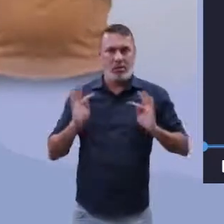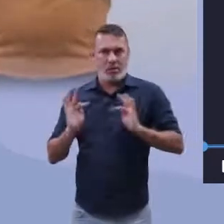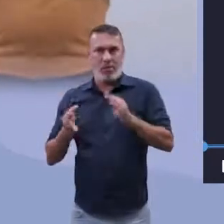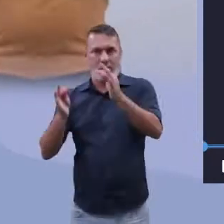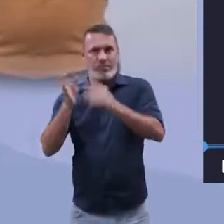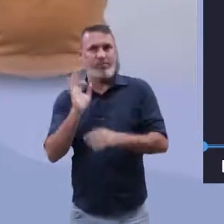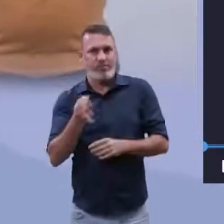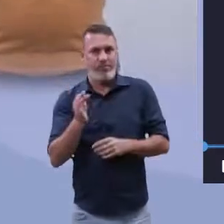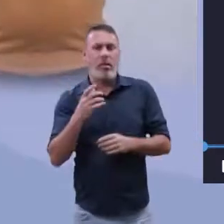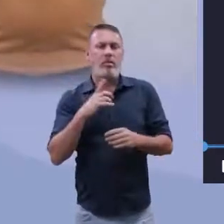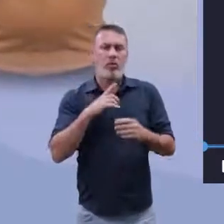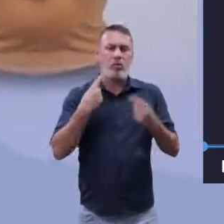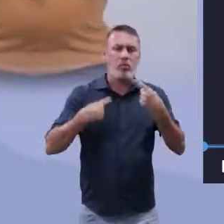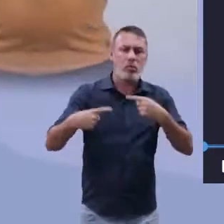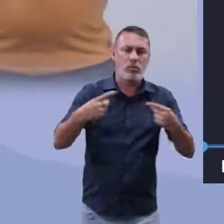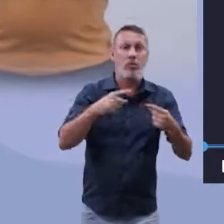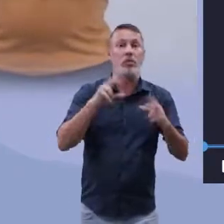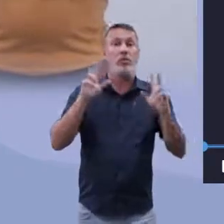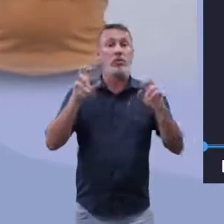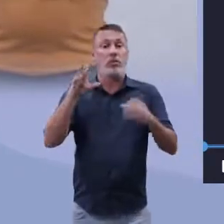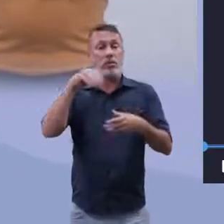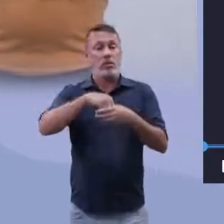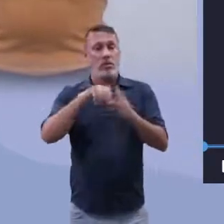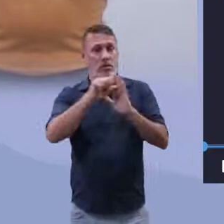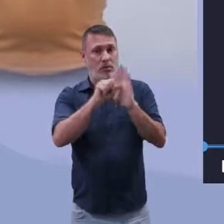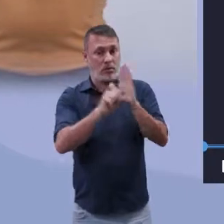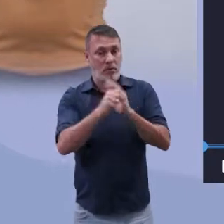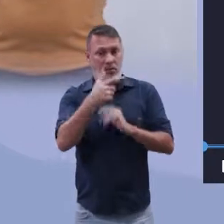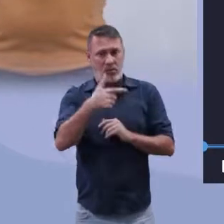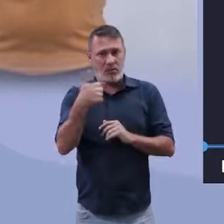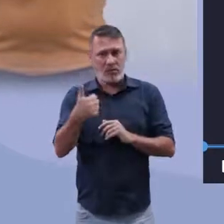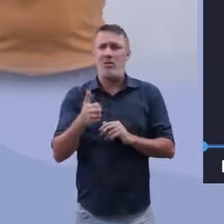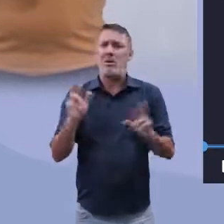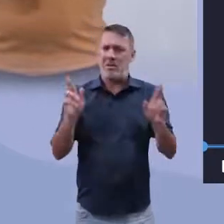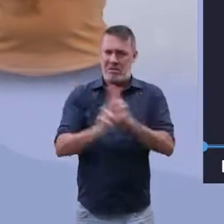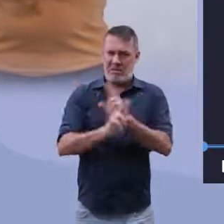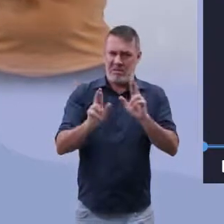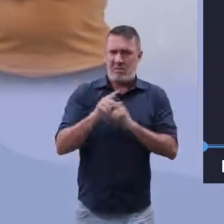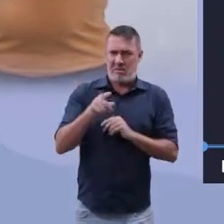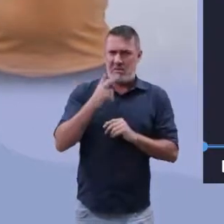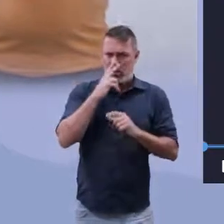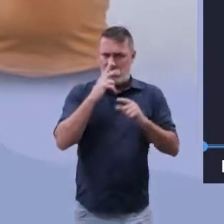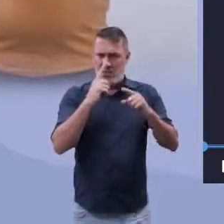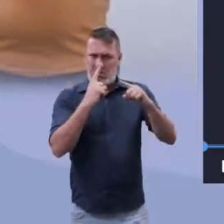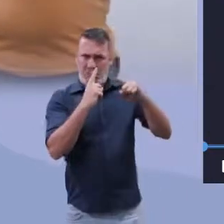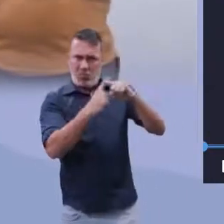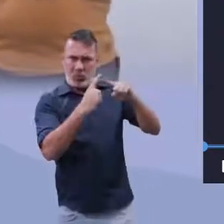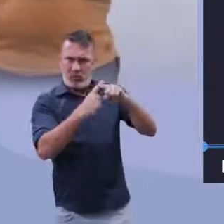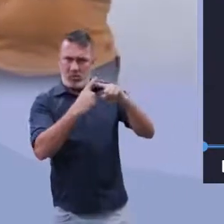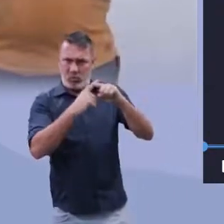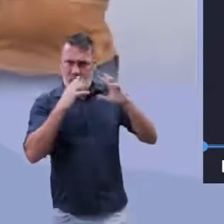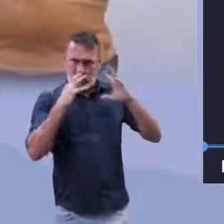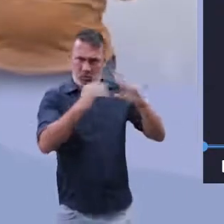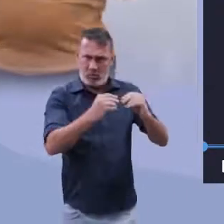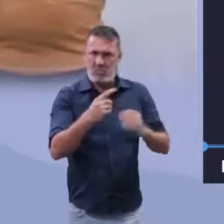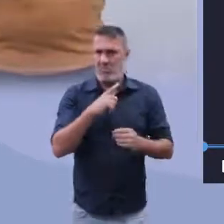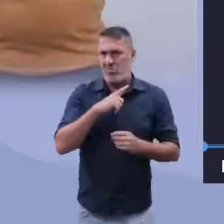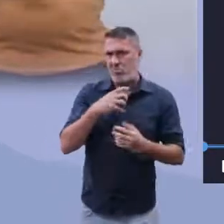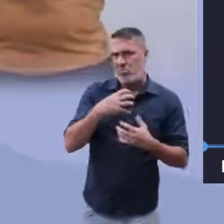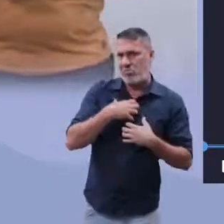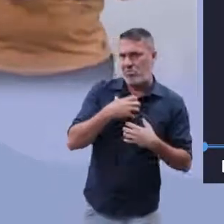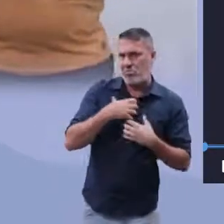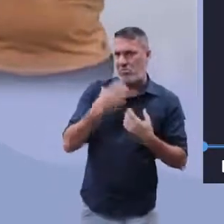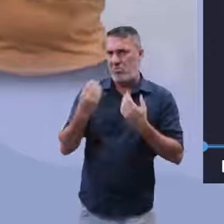com a tecnologia em discussão no século XXI. Será que essa relação ela é totalmente positiva? Tem